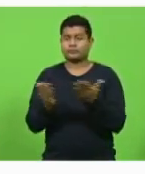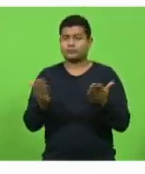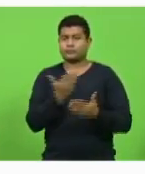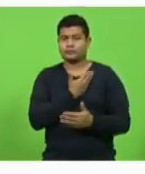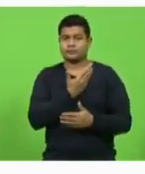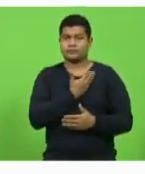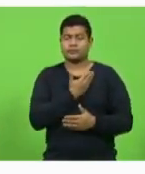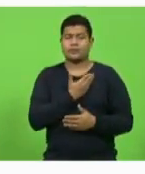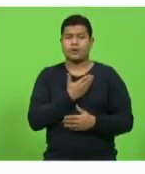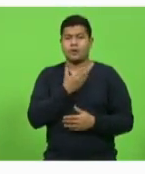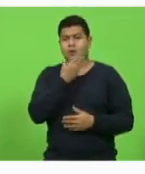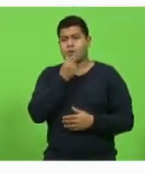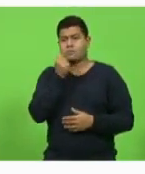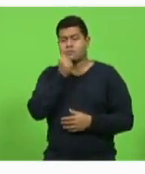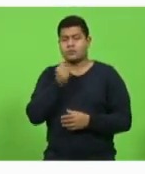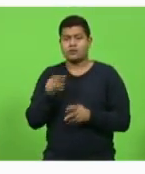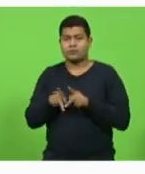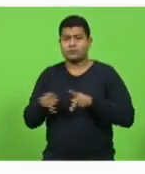senhores desembargadores,